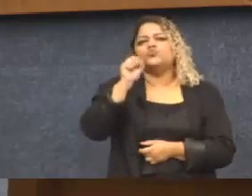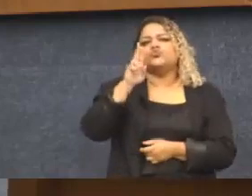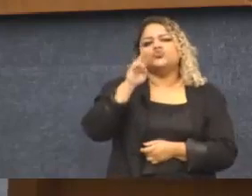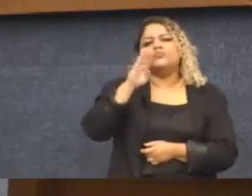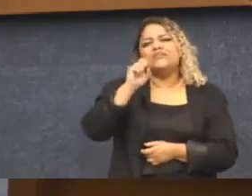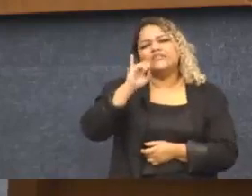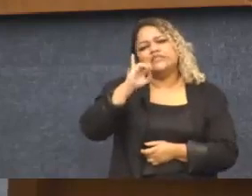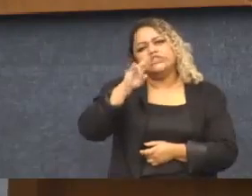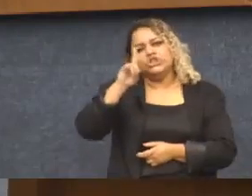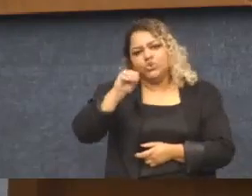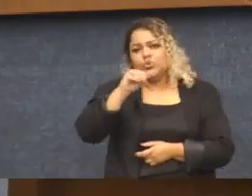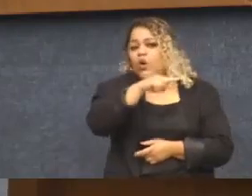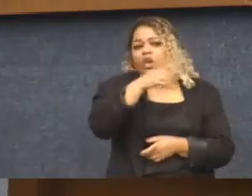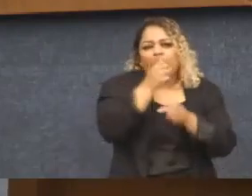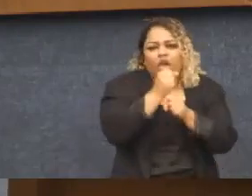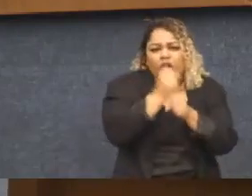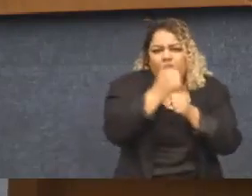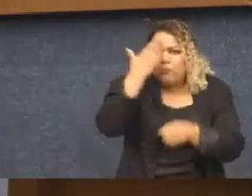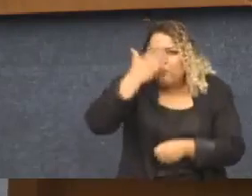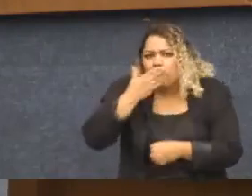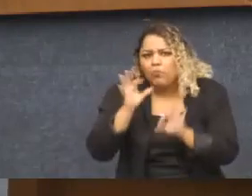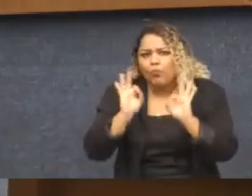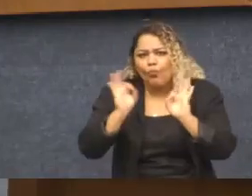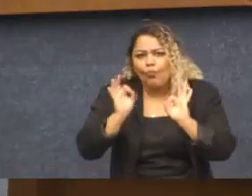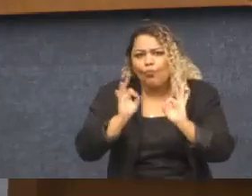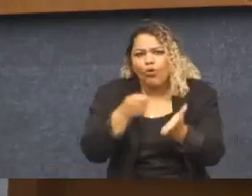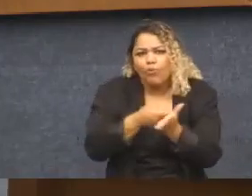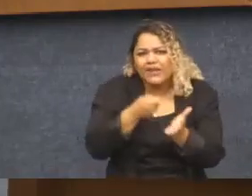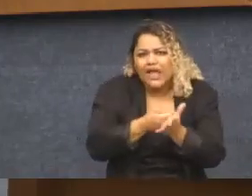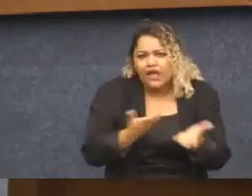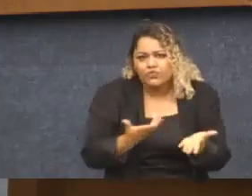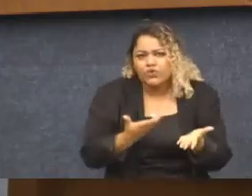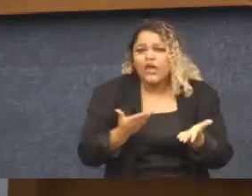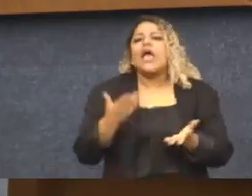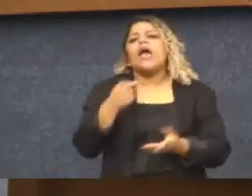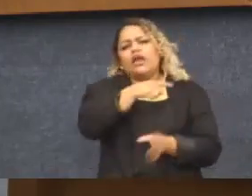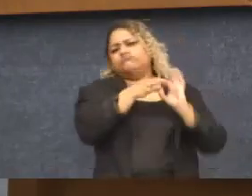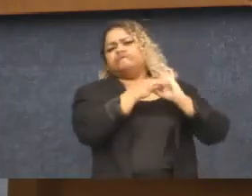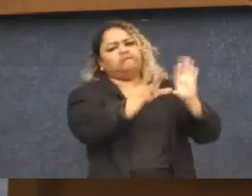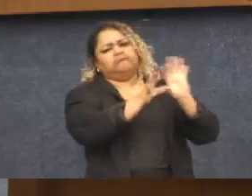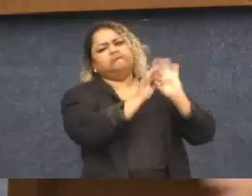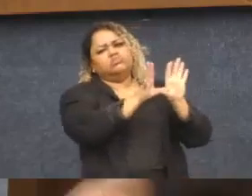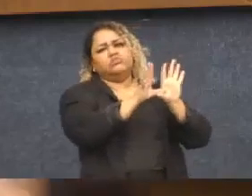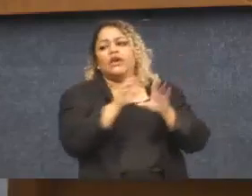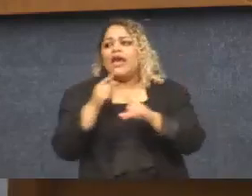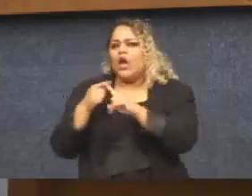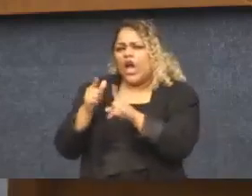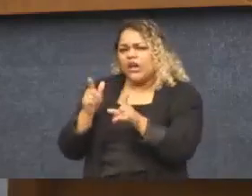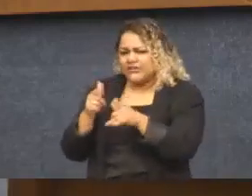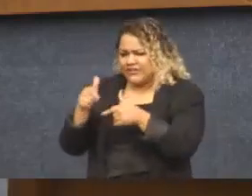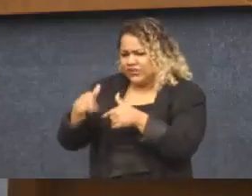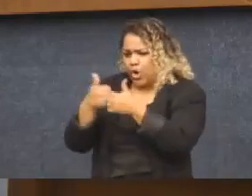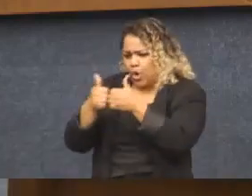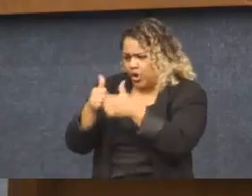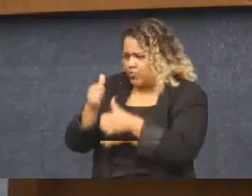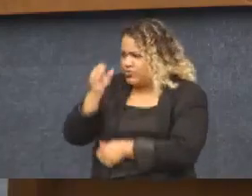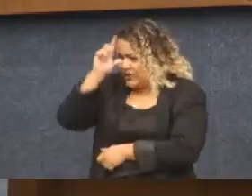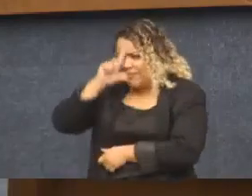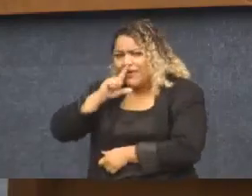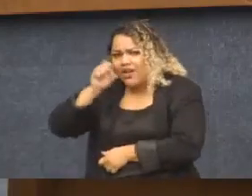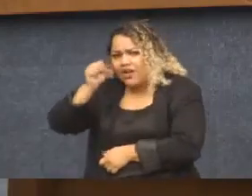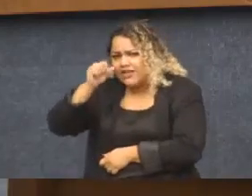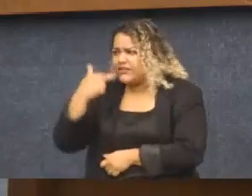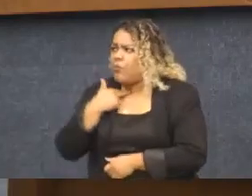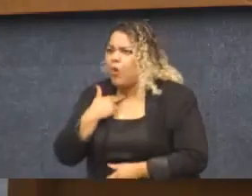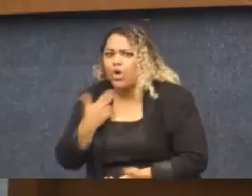sim, aí pode. Mas na hora que a gente pede aqui para o suplementar, não pode. Então, que a prefeitura reveja os